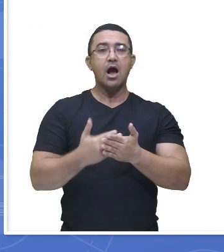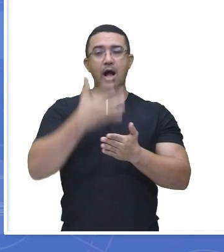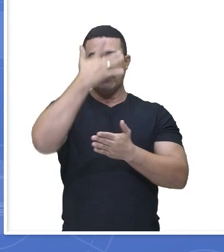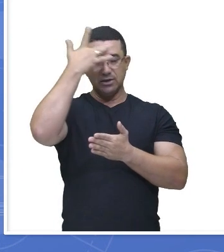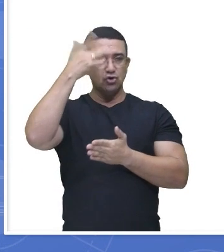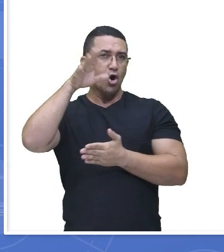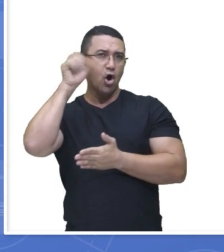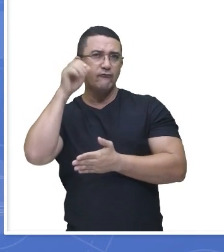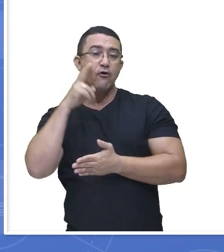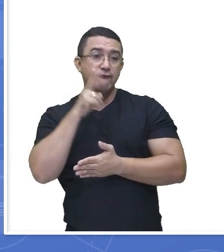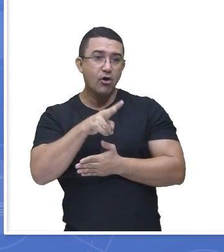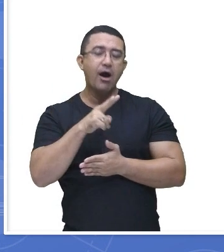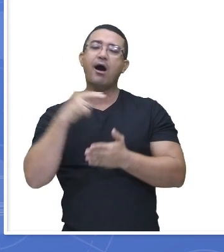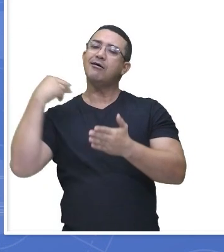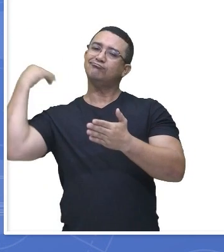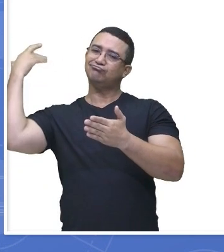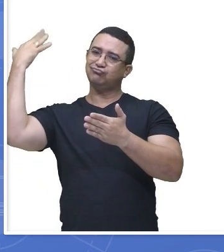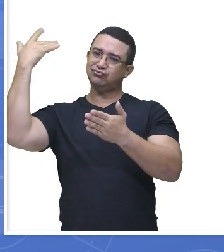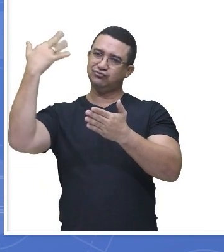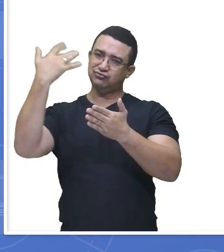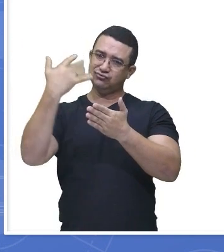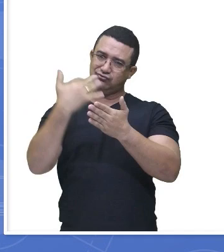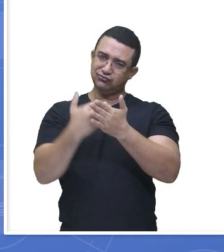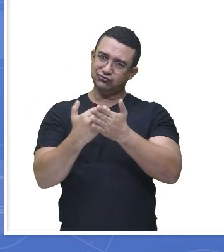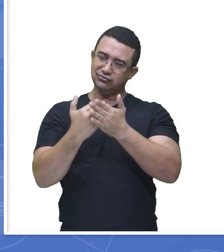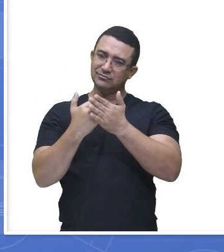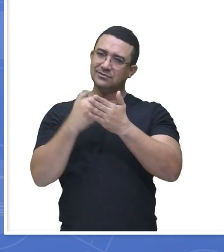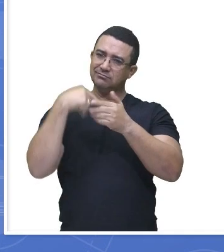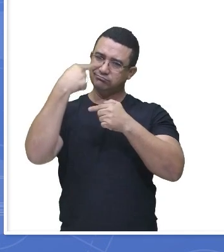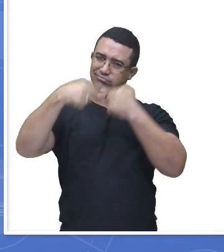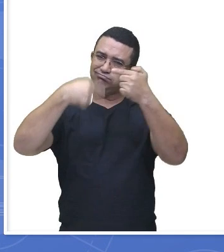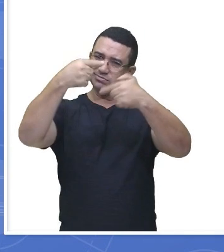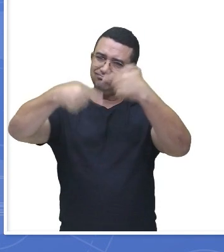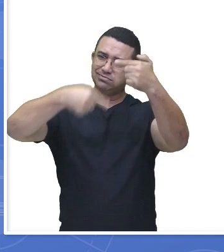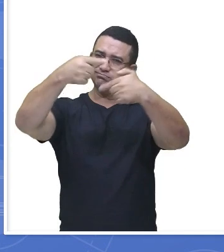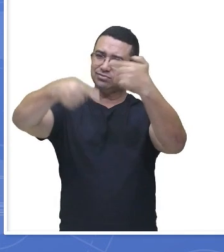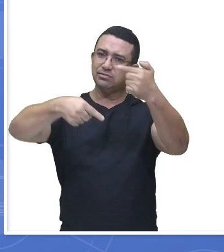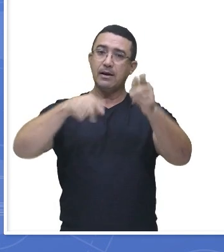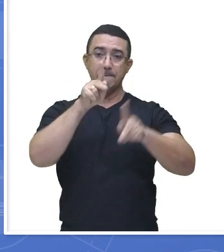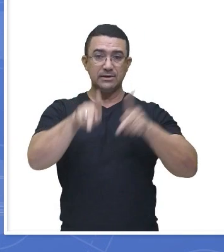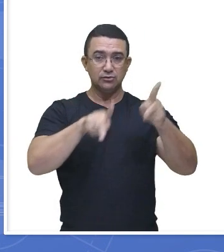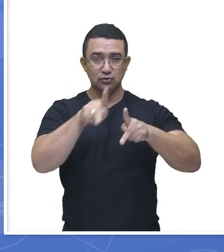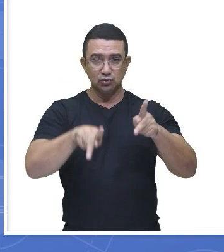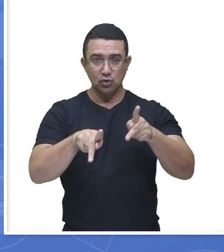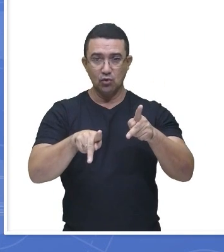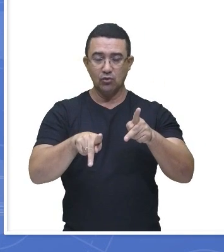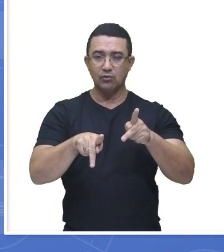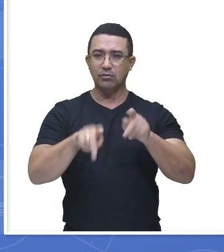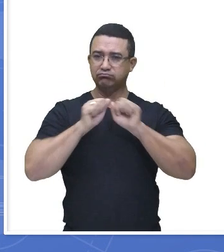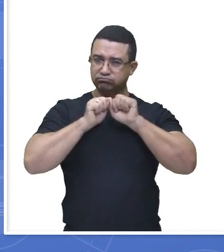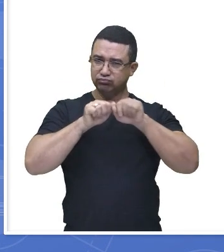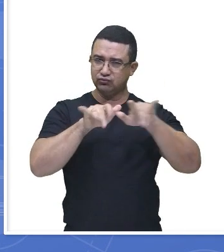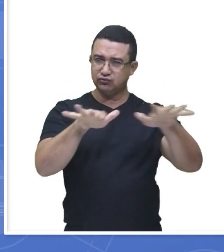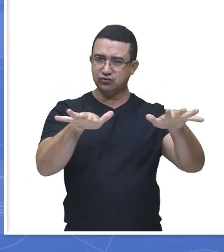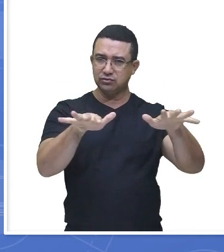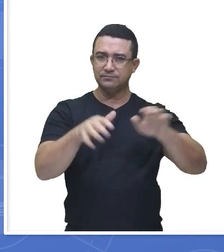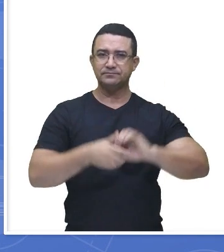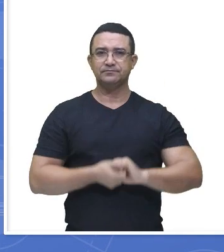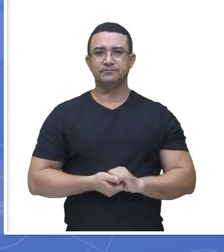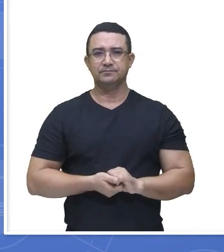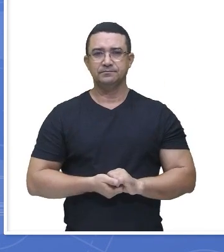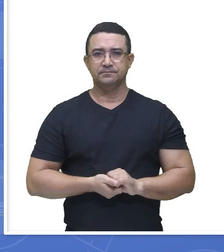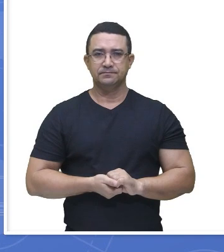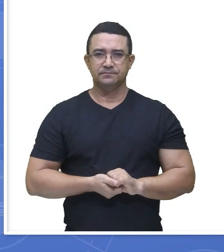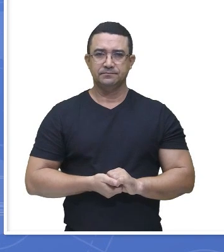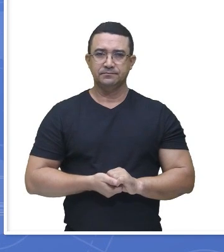repassá-la, né? E para outras gerações seguintes até chegar a gente. Aqui dá a ideia, cuenta, olha o verbo contar.